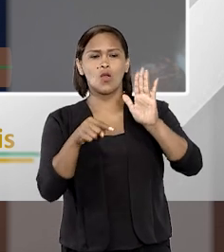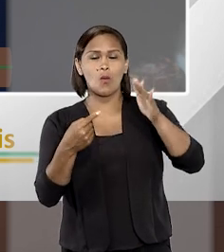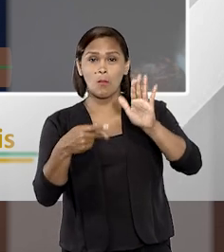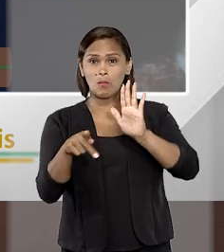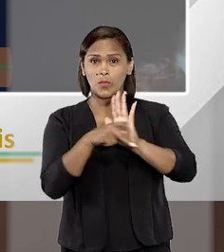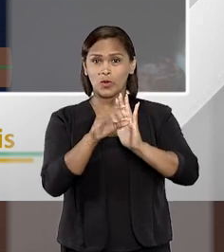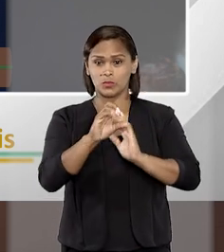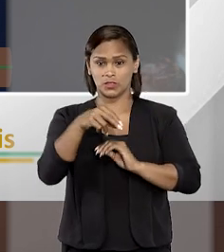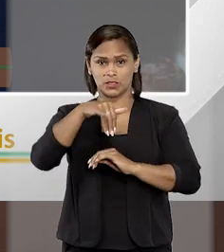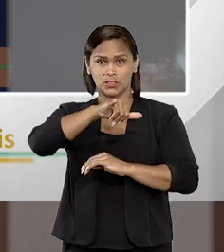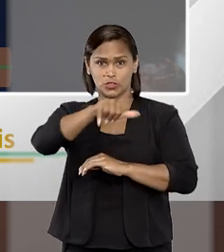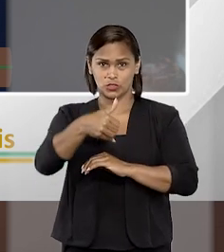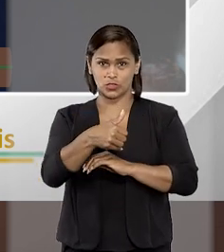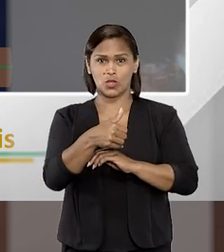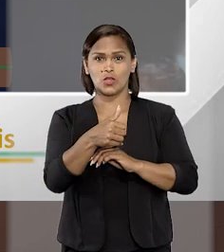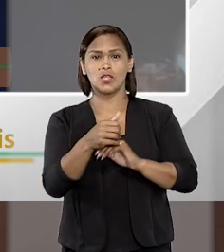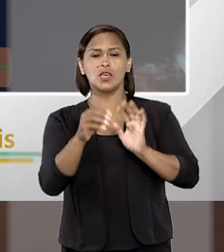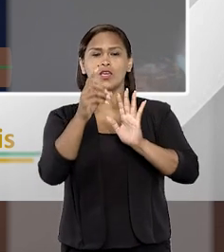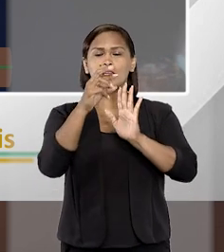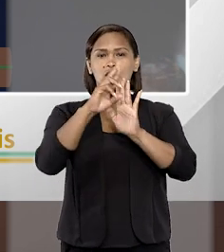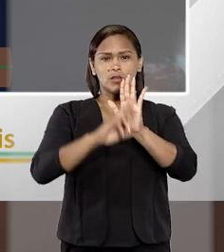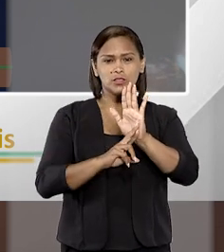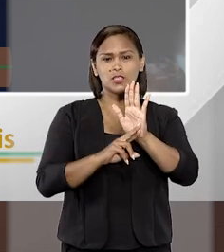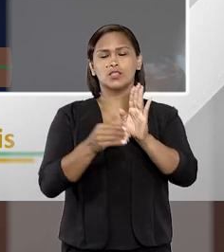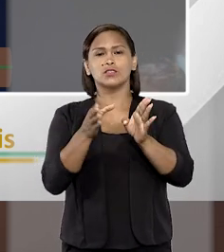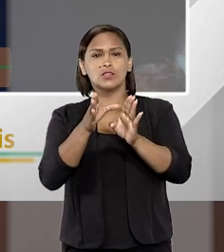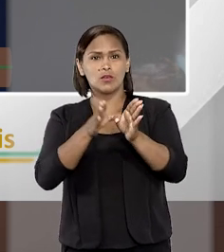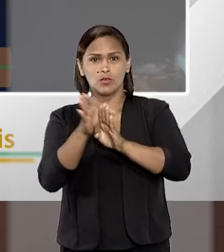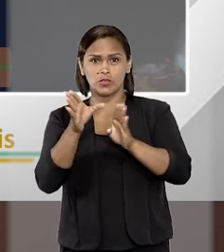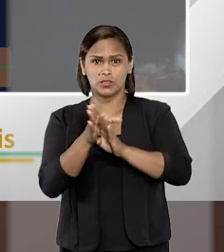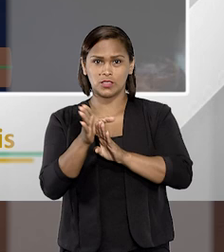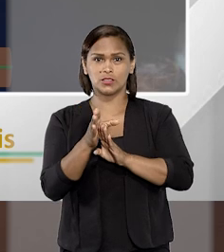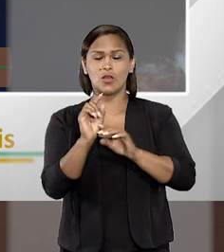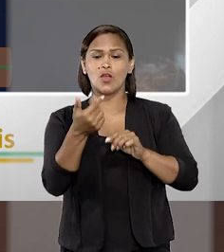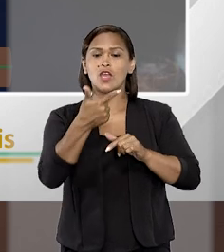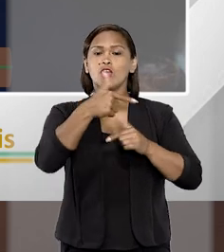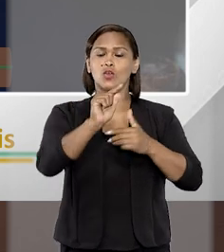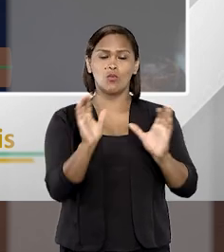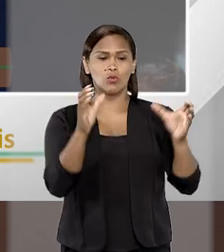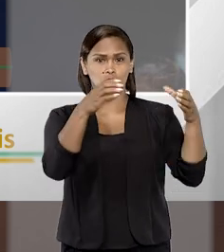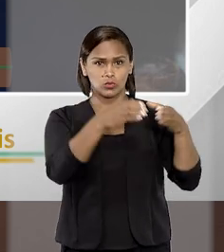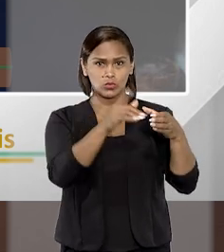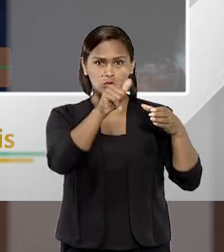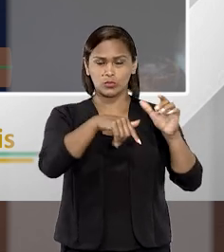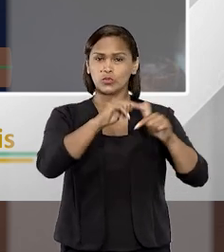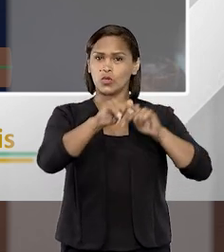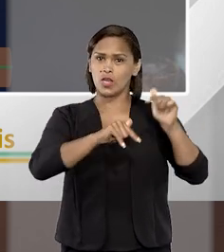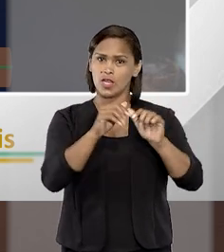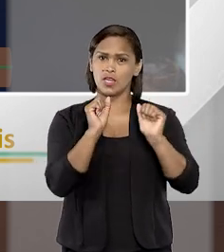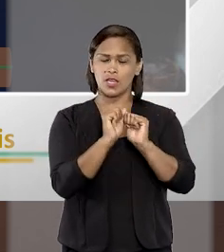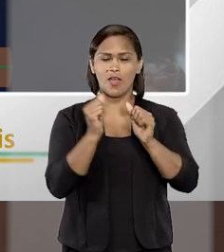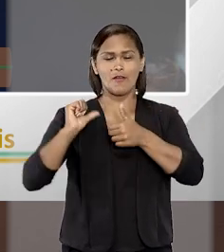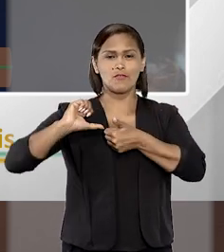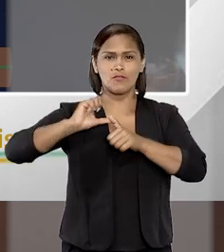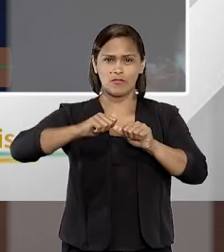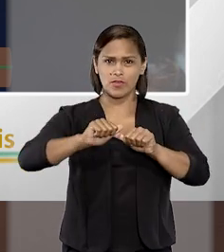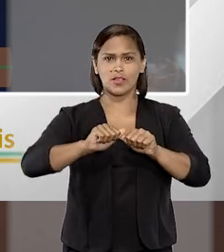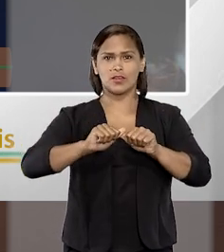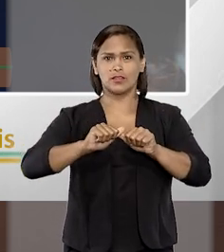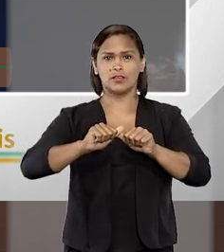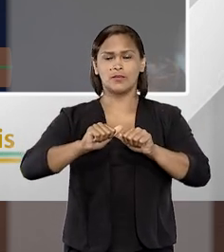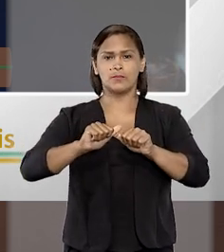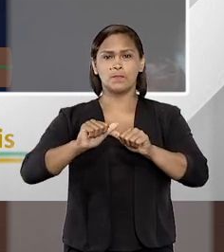conservação de justiça que a colocação que a recomendação temos um outro grupo que avalia